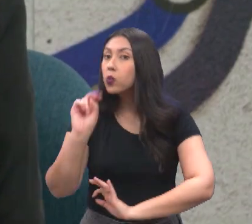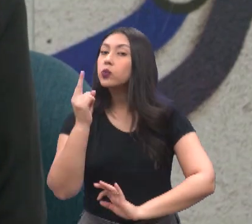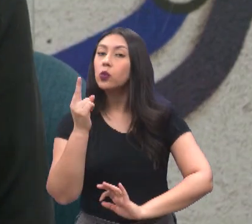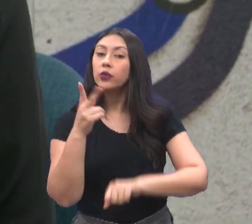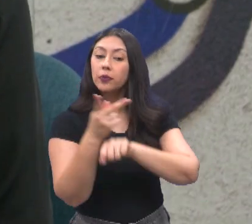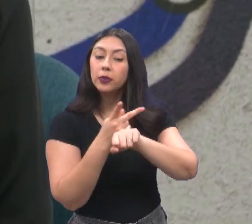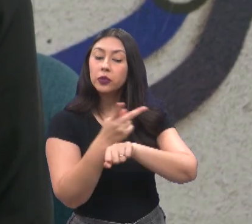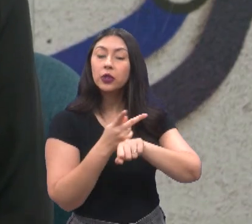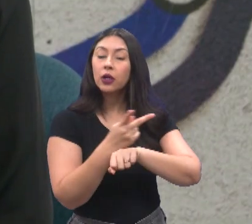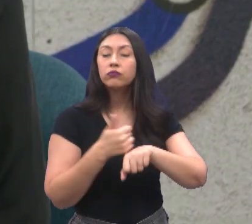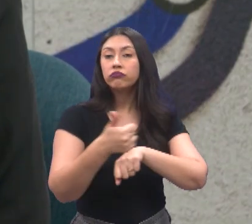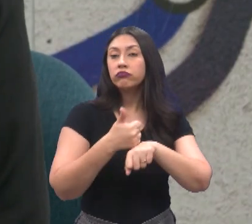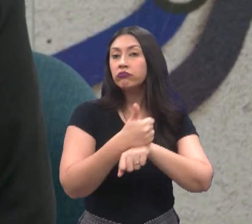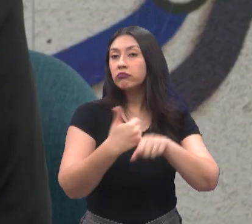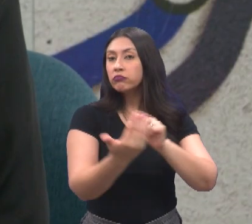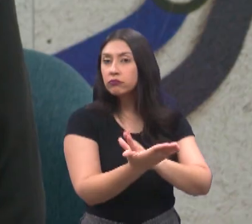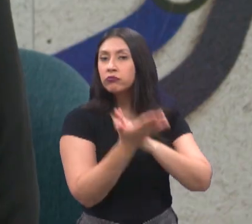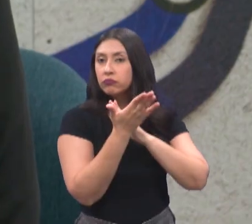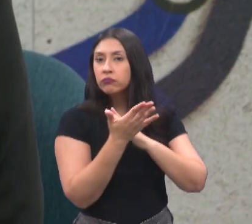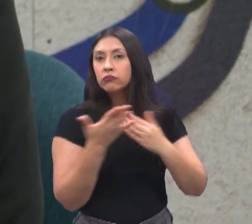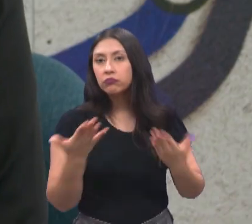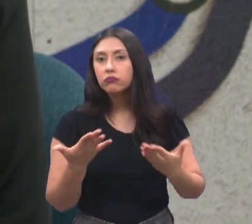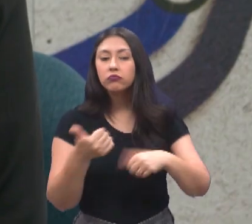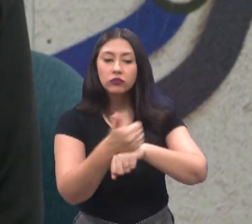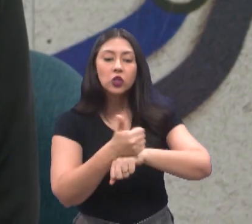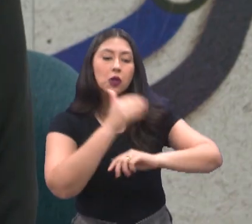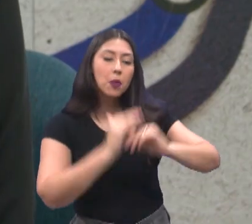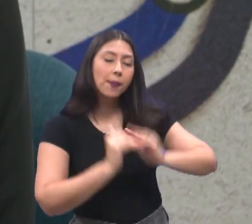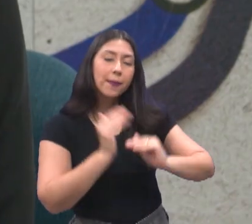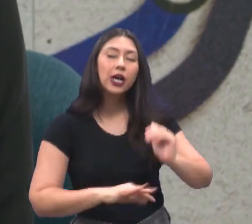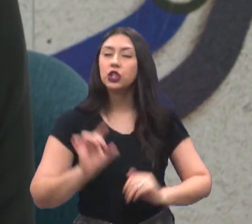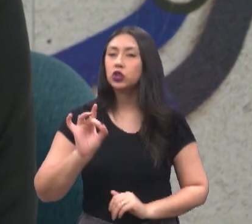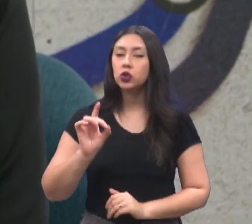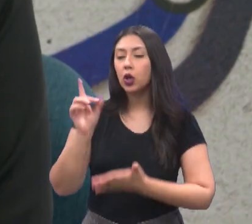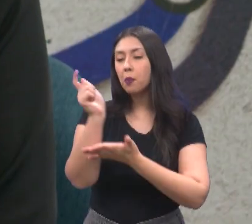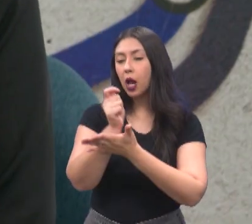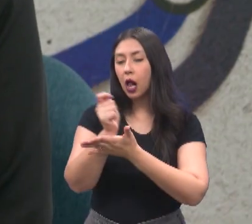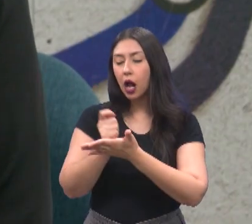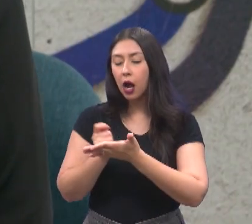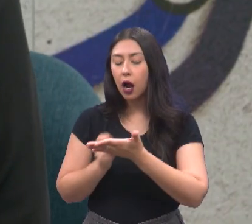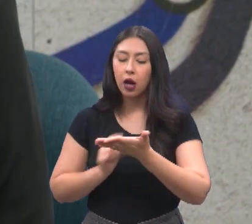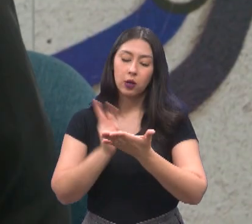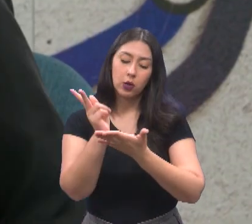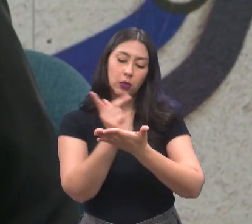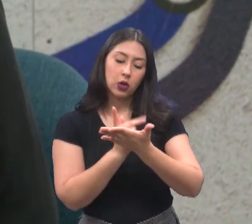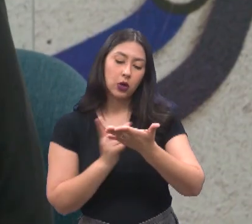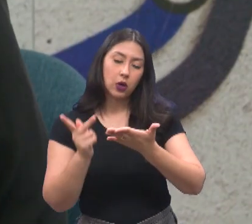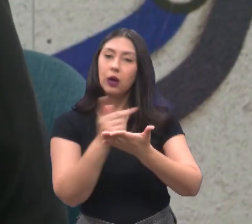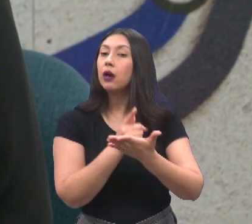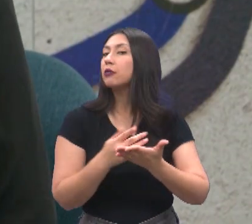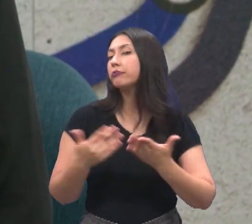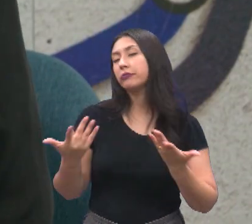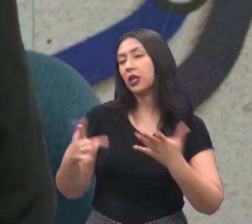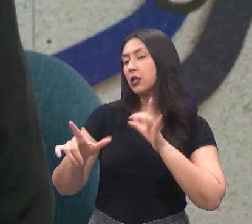outro profissional para te ajudar, como um ourives, como a fundição pulseira perdida, e aí você abre os seus caminhos, né?